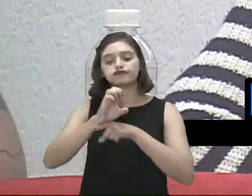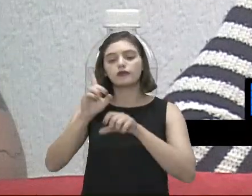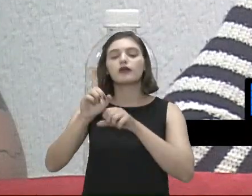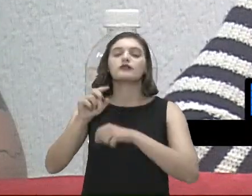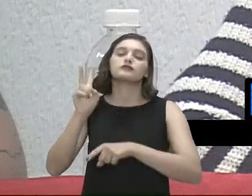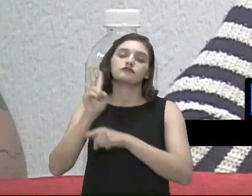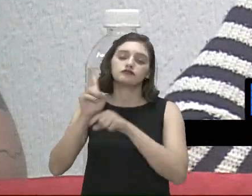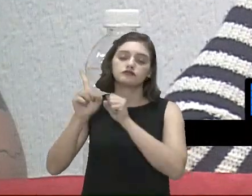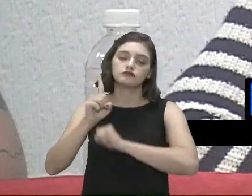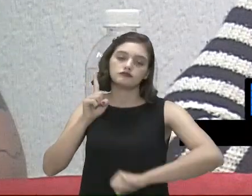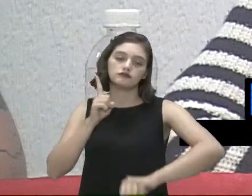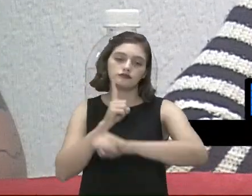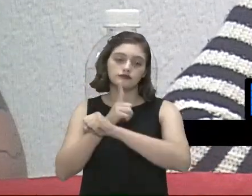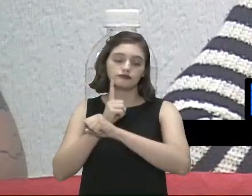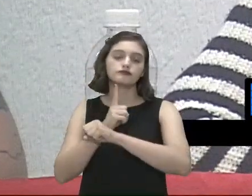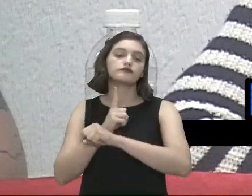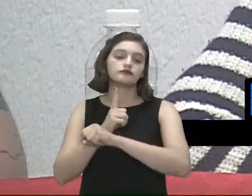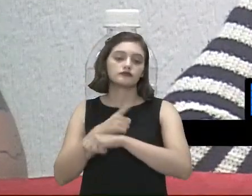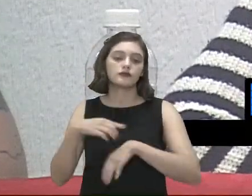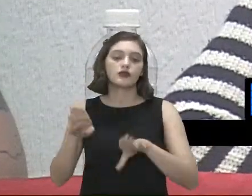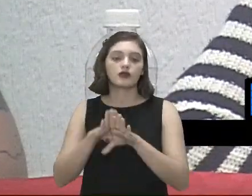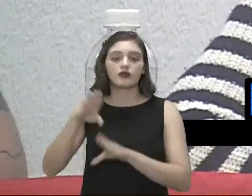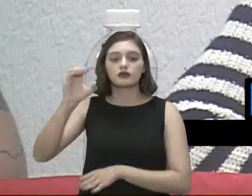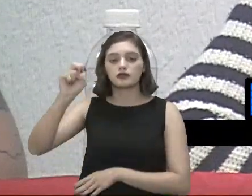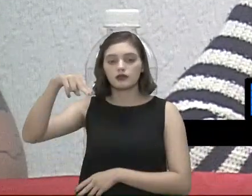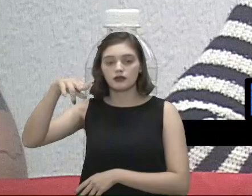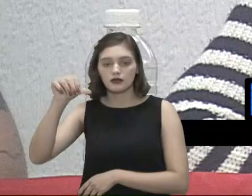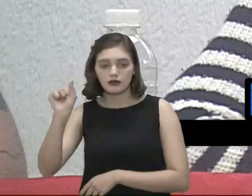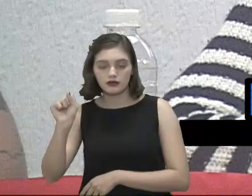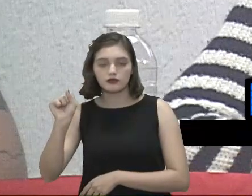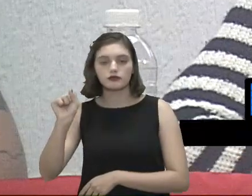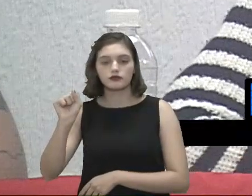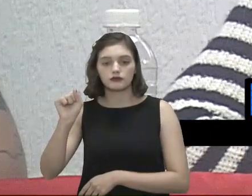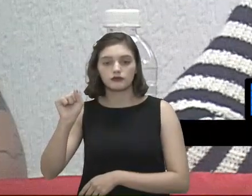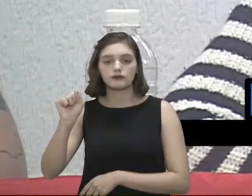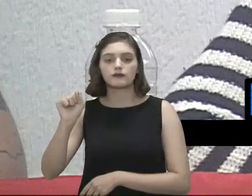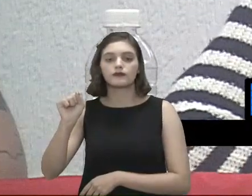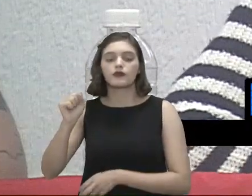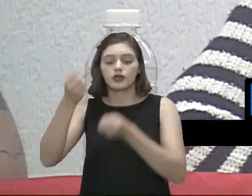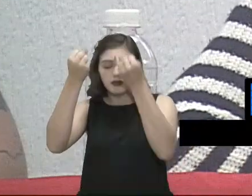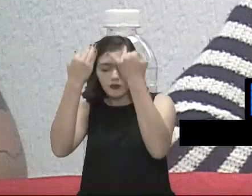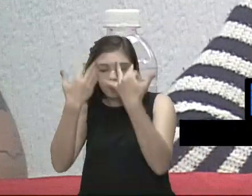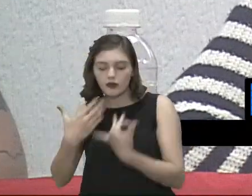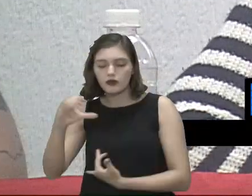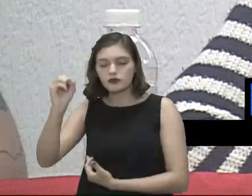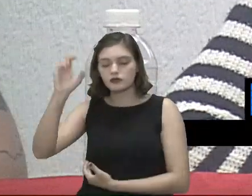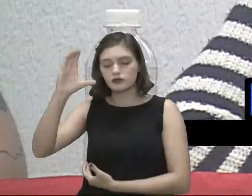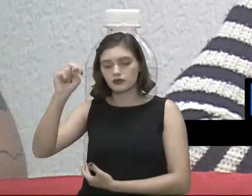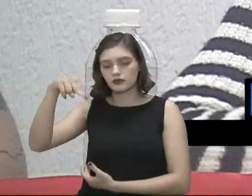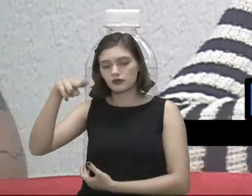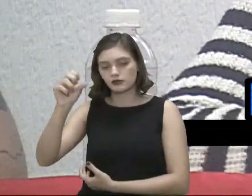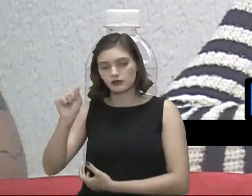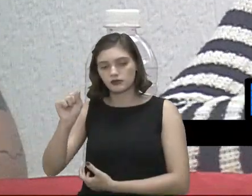Social, notas do CNAS, resoluções do CNAS, melhor dizendo,